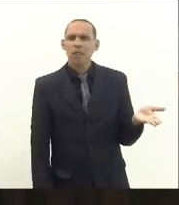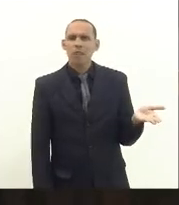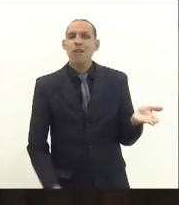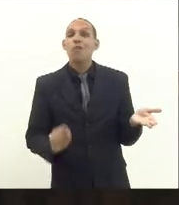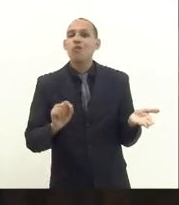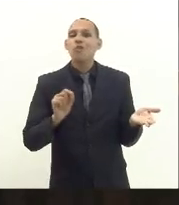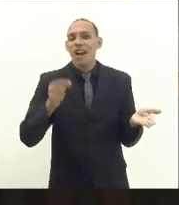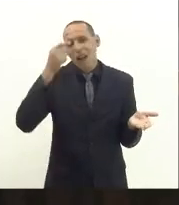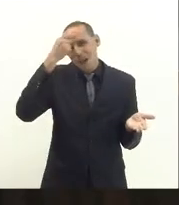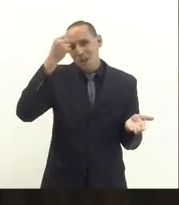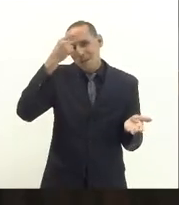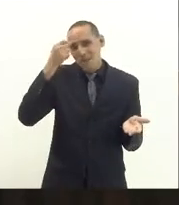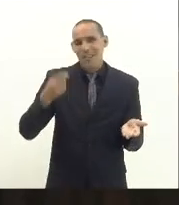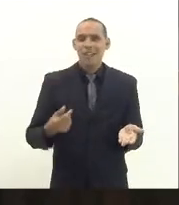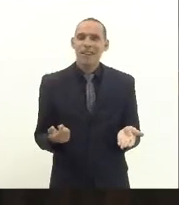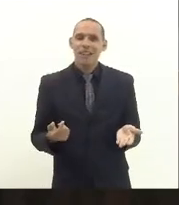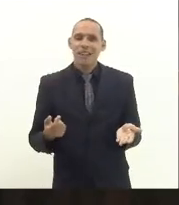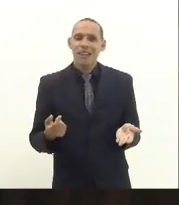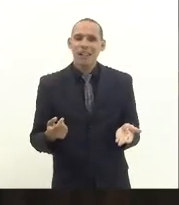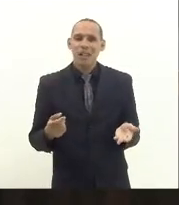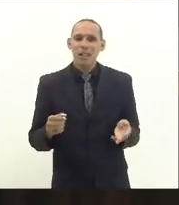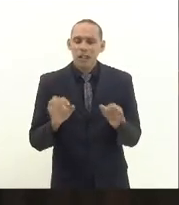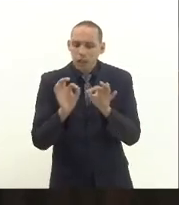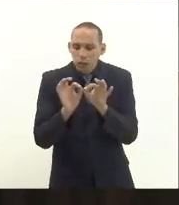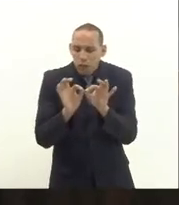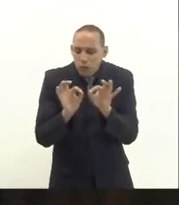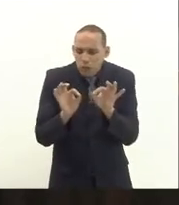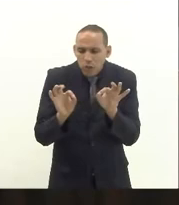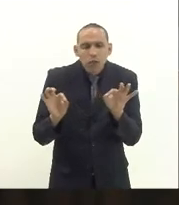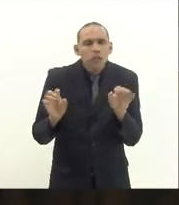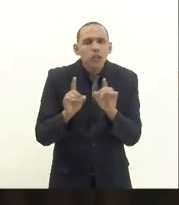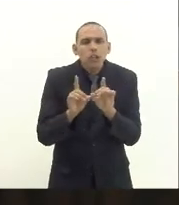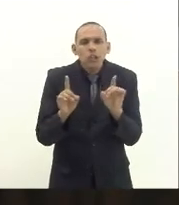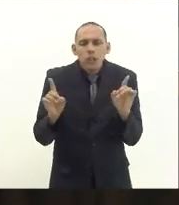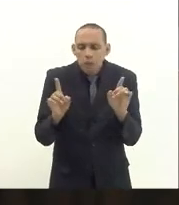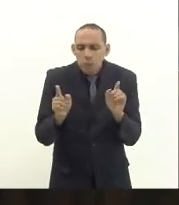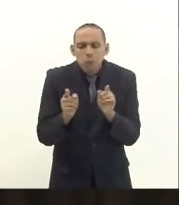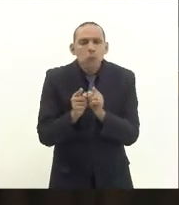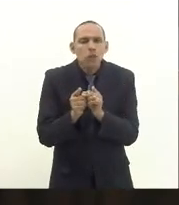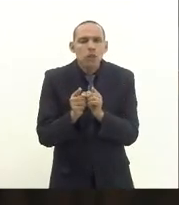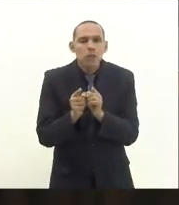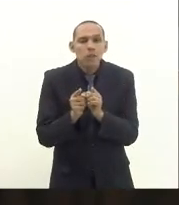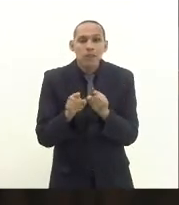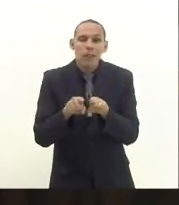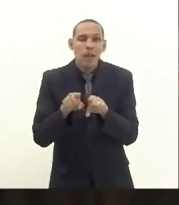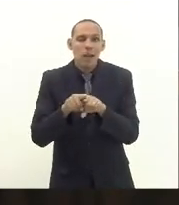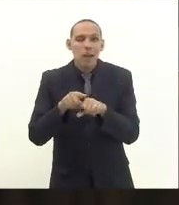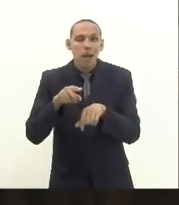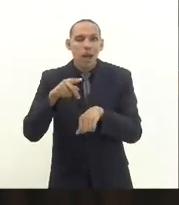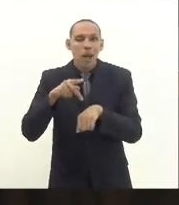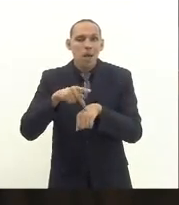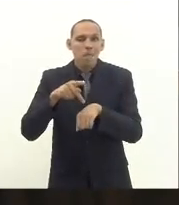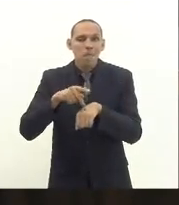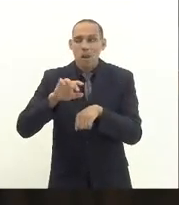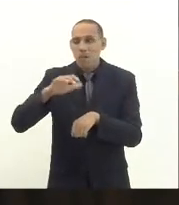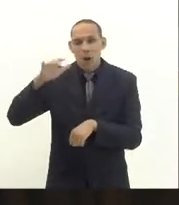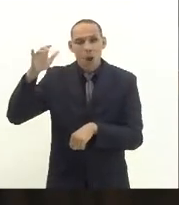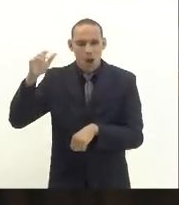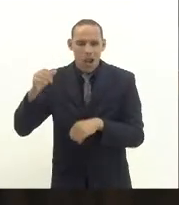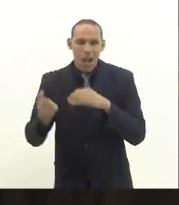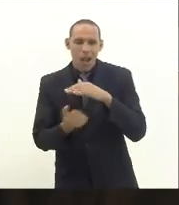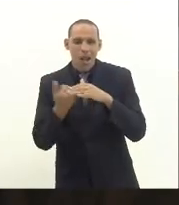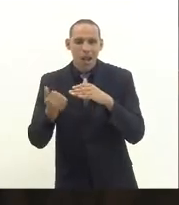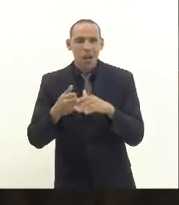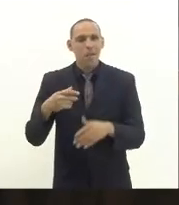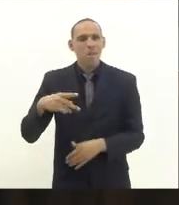universidade 350 metros de distância cinco tem um caso de uma Pedreira que está fechada até uma